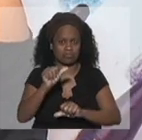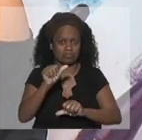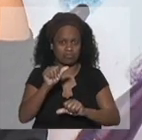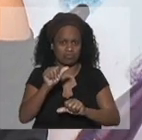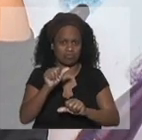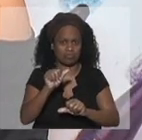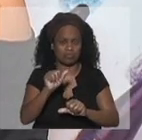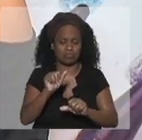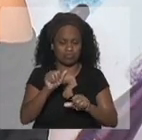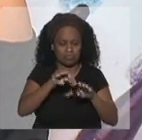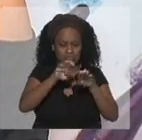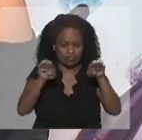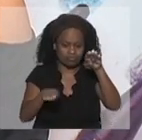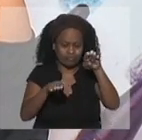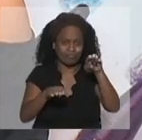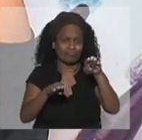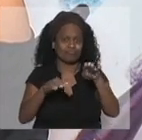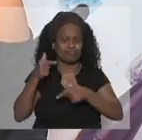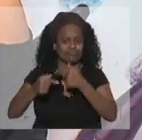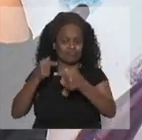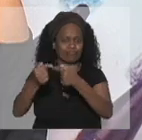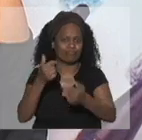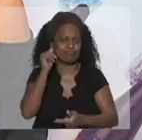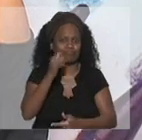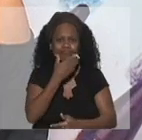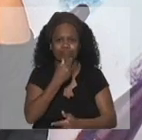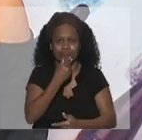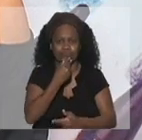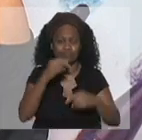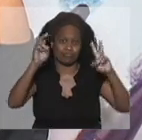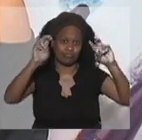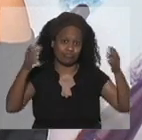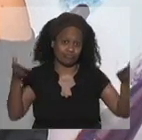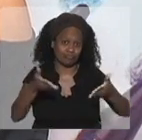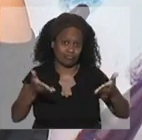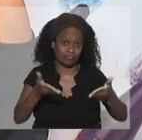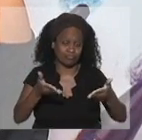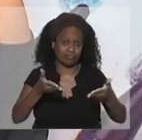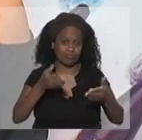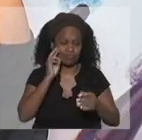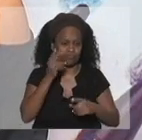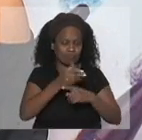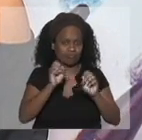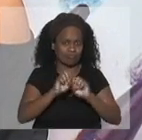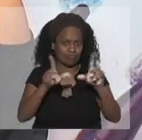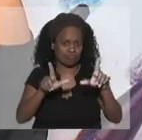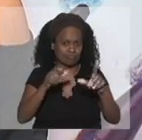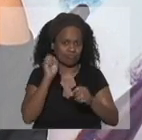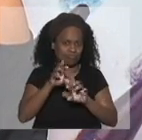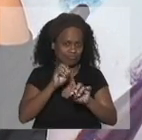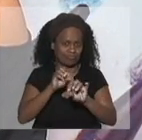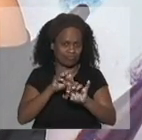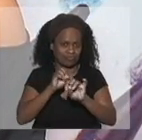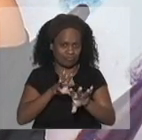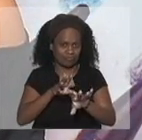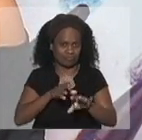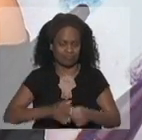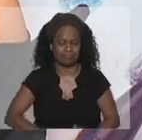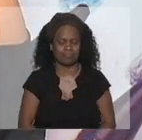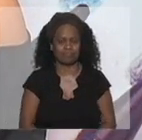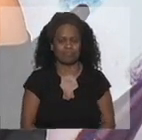nas universidades, para mudar o cenário de desigualdade de gêneros? Esse é o nosso assunto de hoje, então fique ligado. Está no